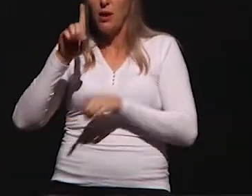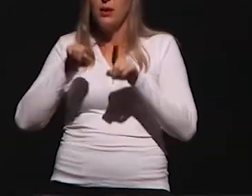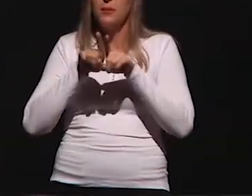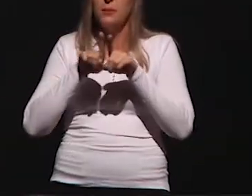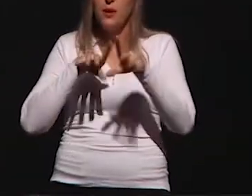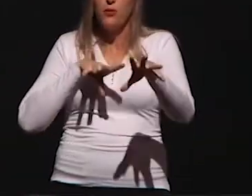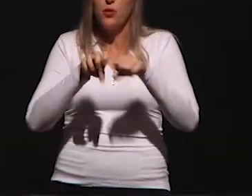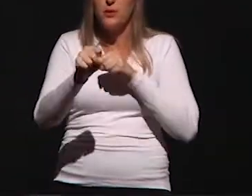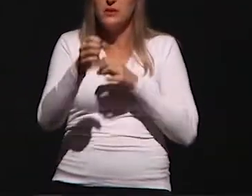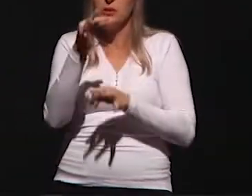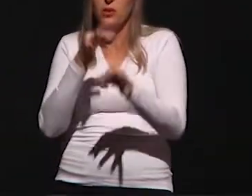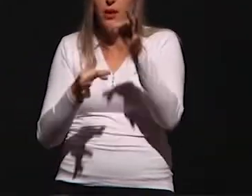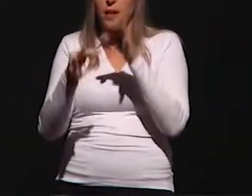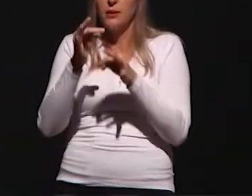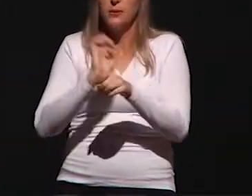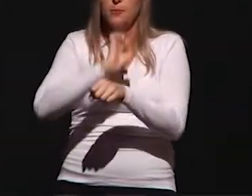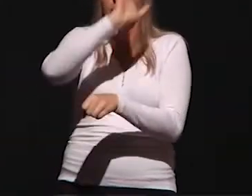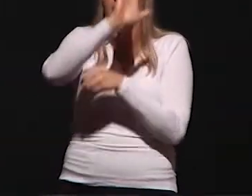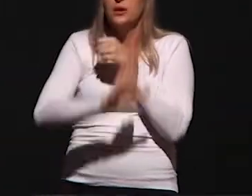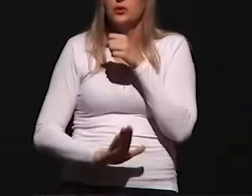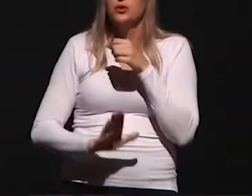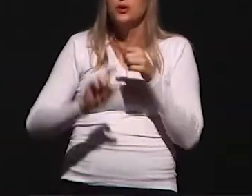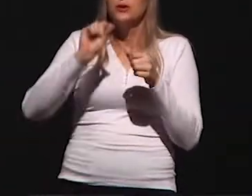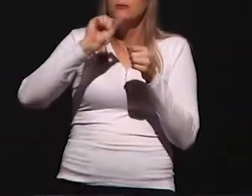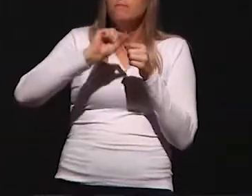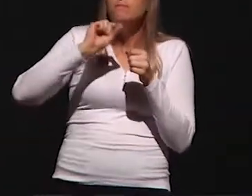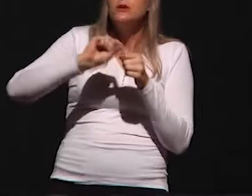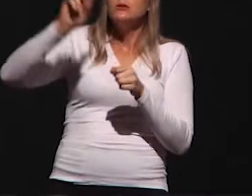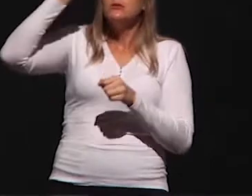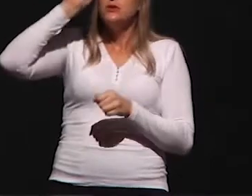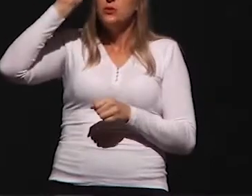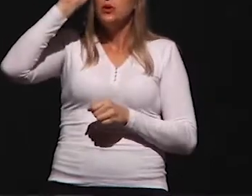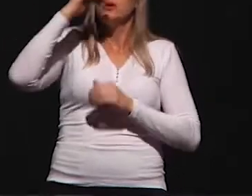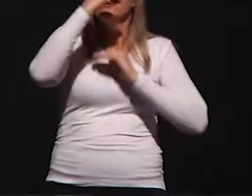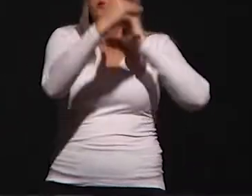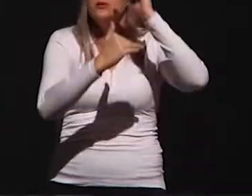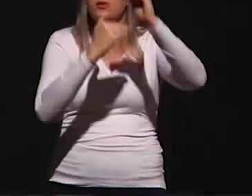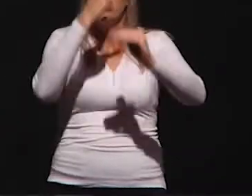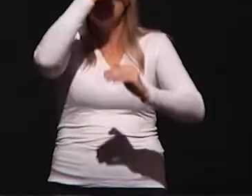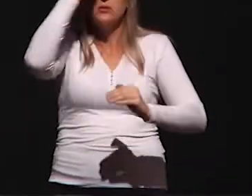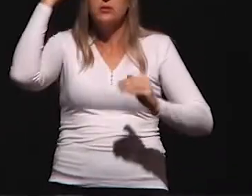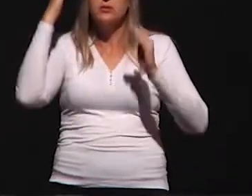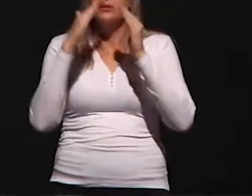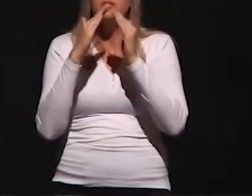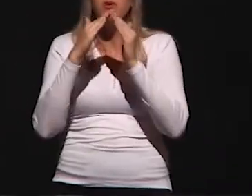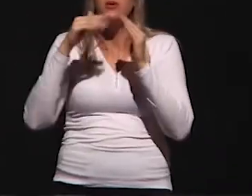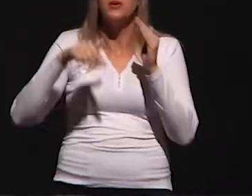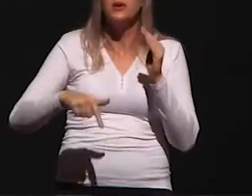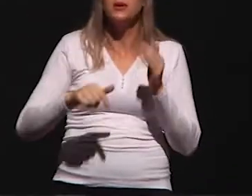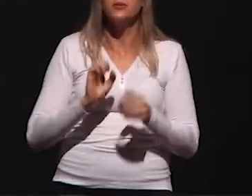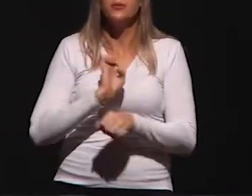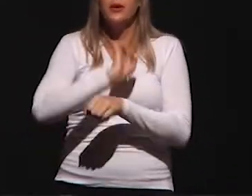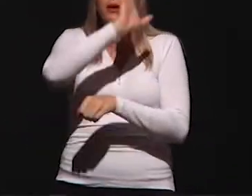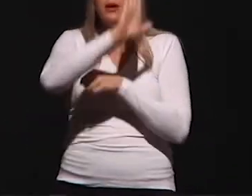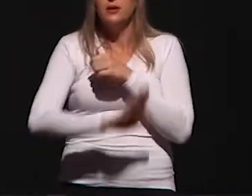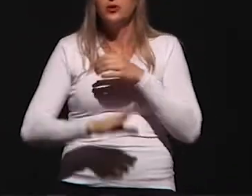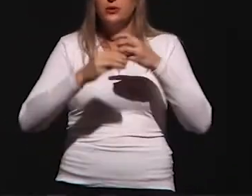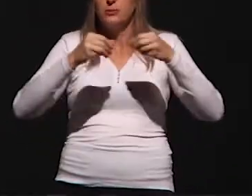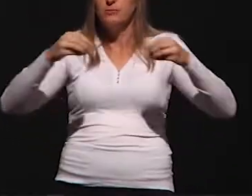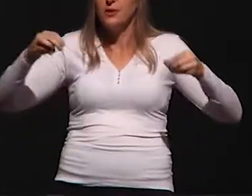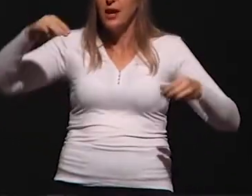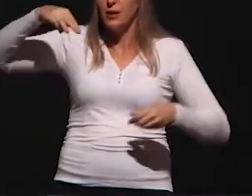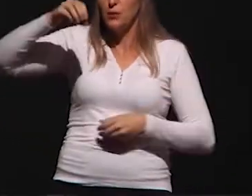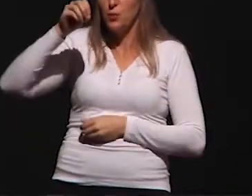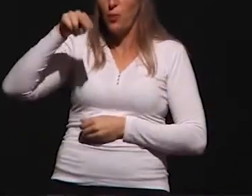pela história e se desenvolve pela sua gente. Erechim é assim, terra dos